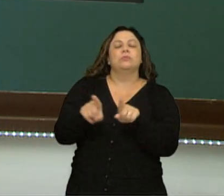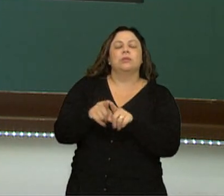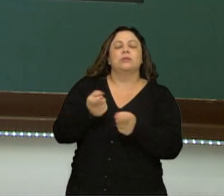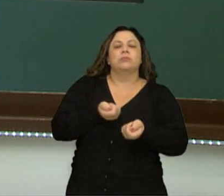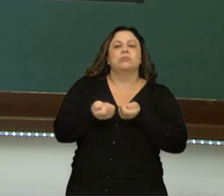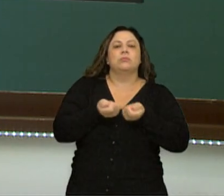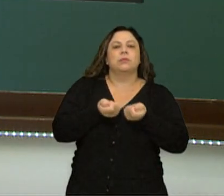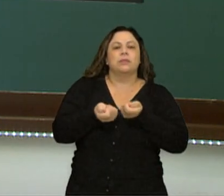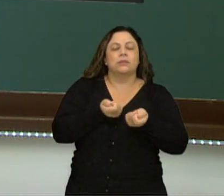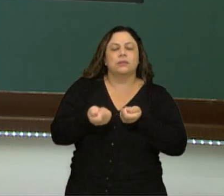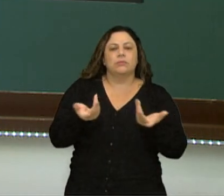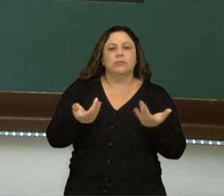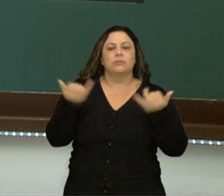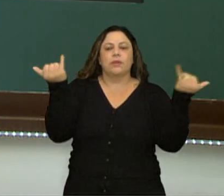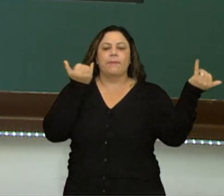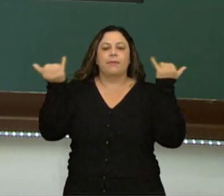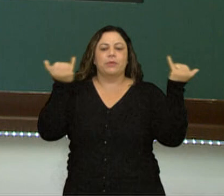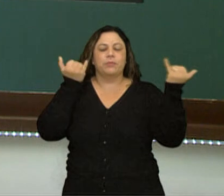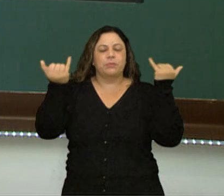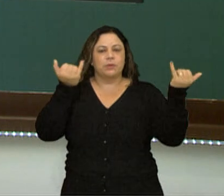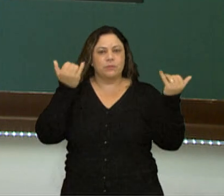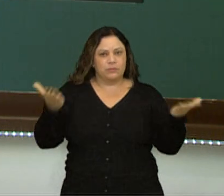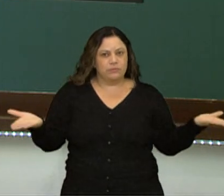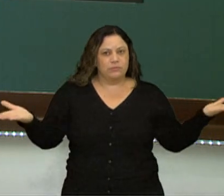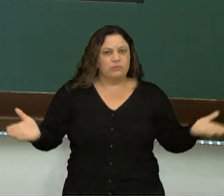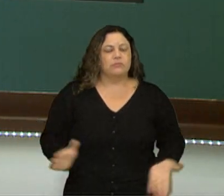manipulados pela informação que nos chega?